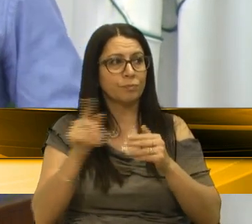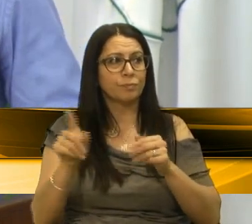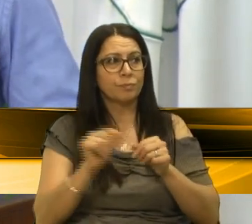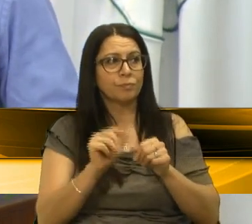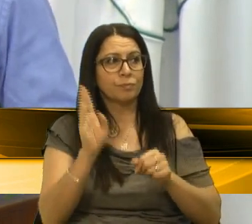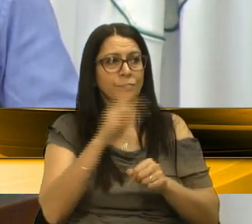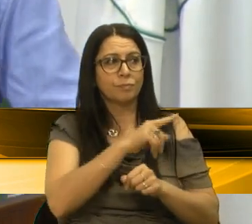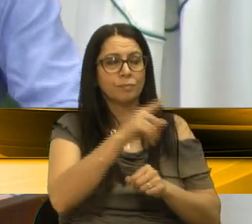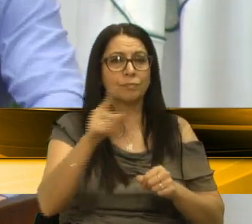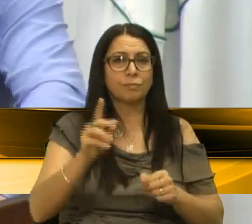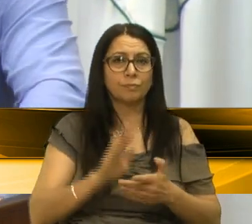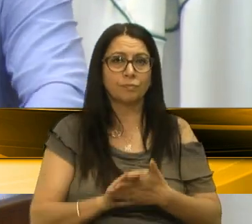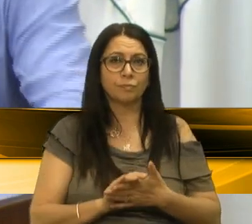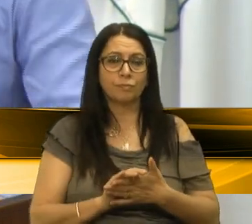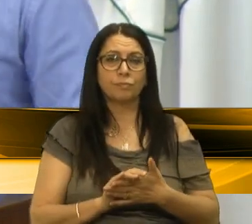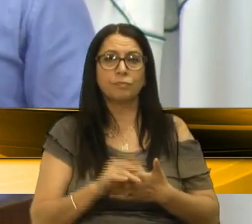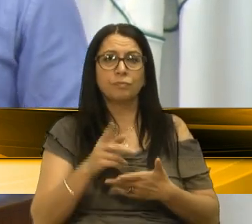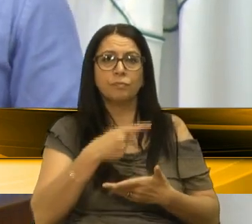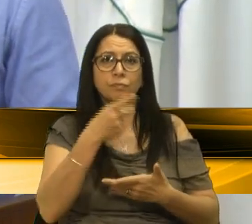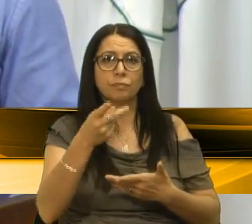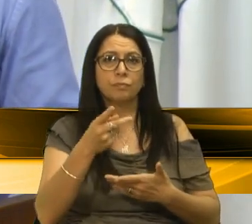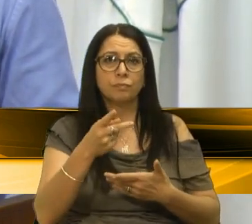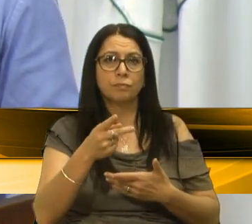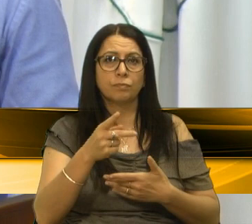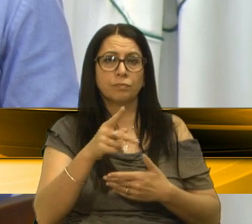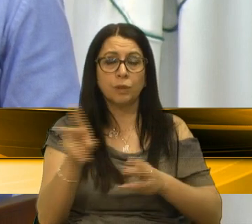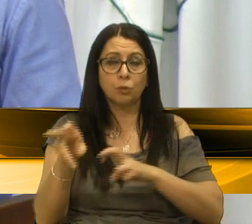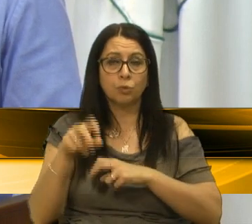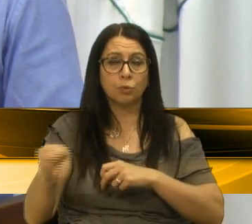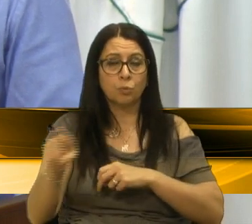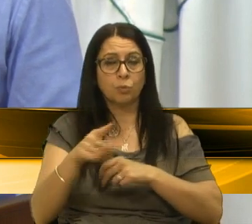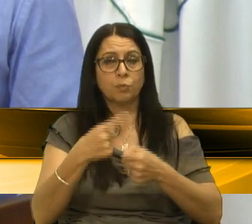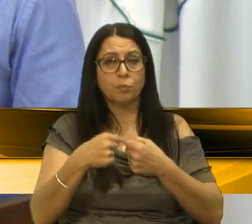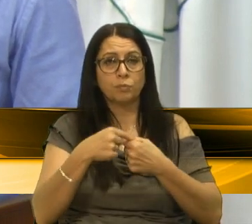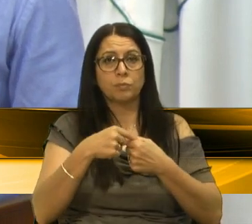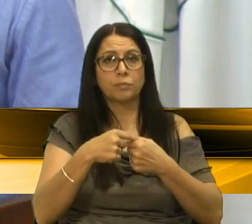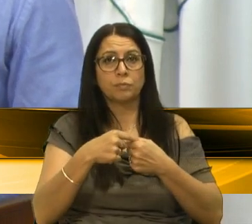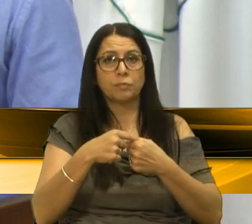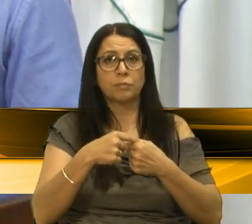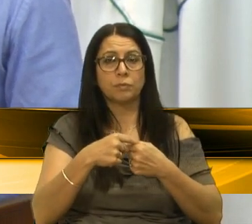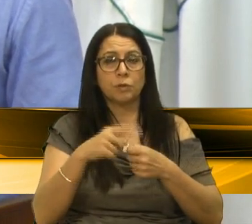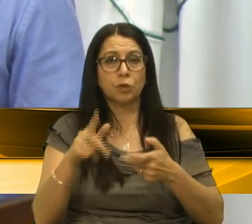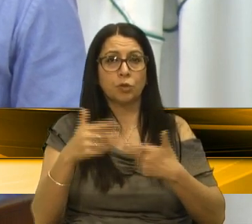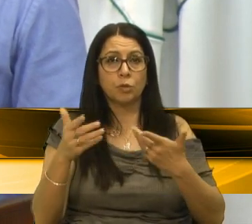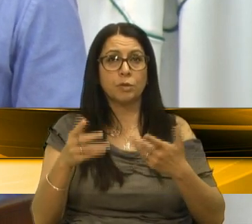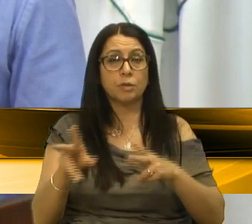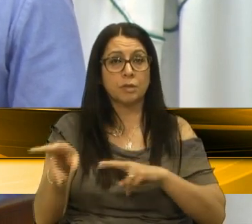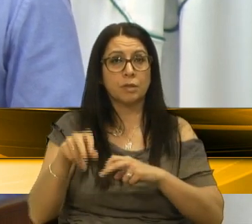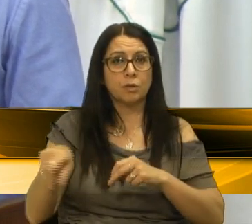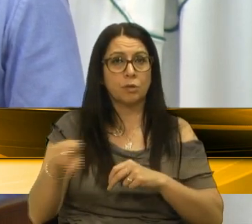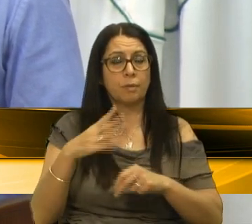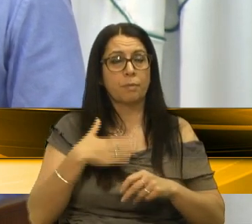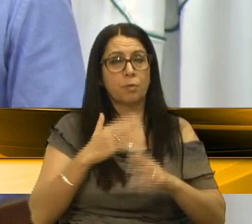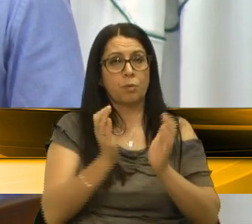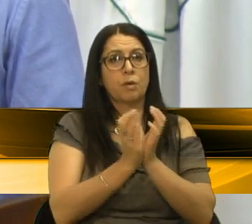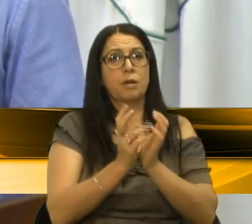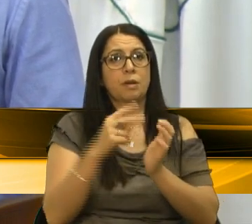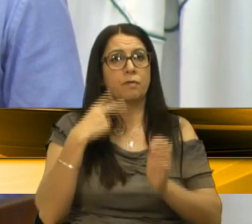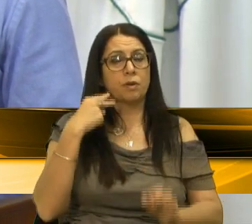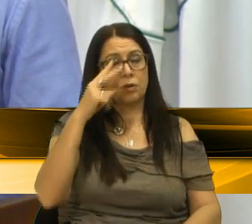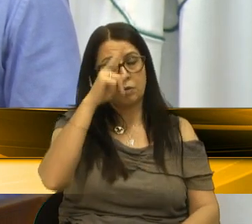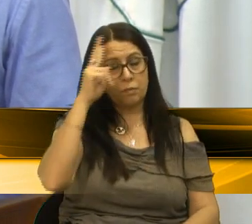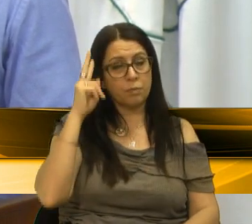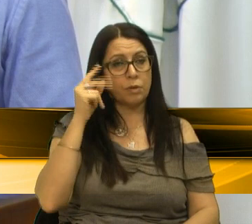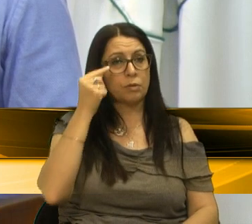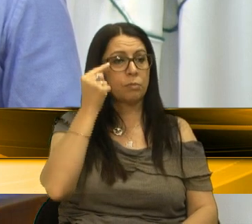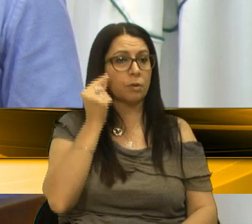ninguém. Passo agora para a nossa zona rural do município, para o nosso pujante interior, meu colega vereador Wes Bandeira,